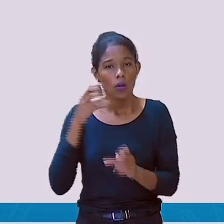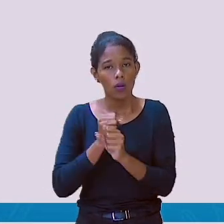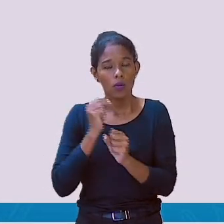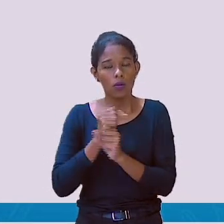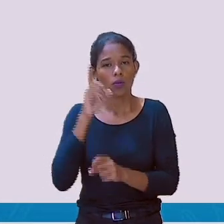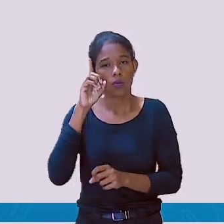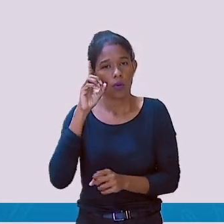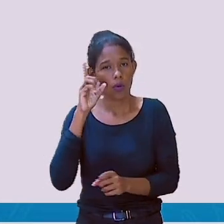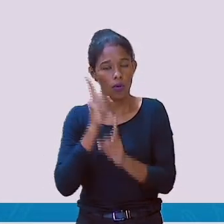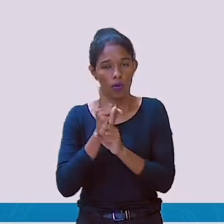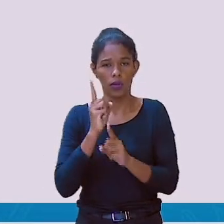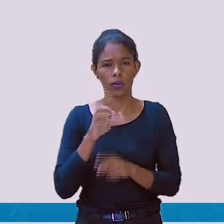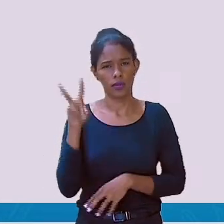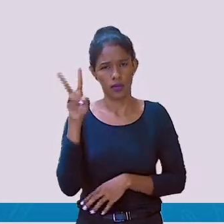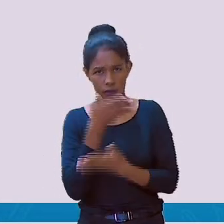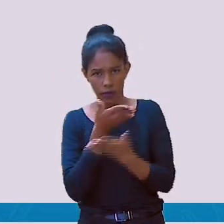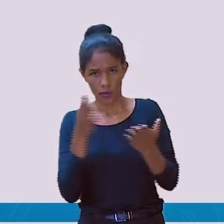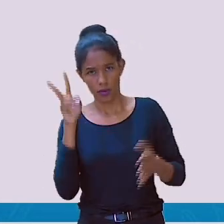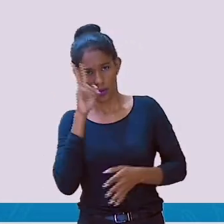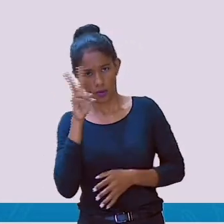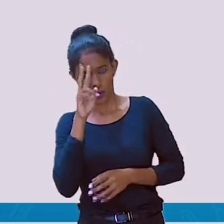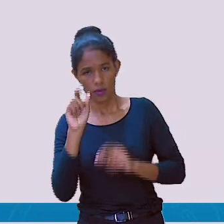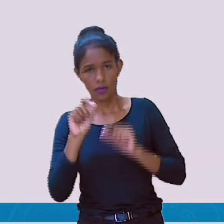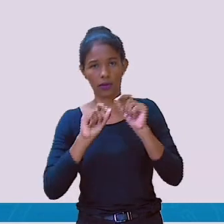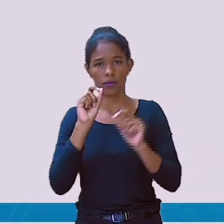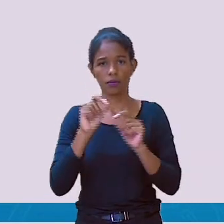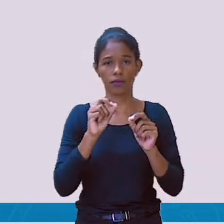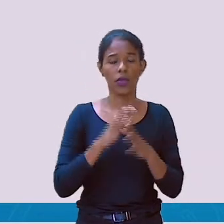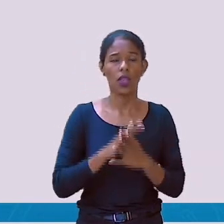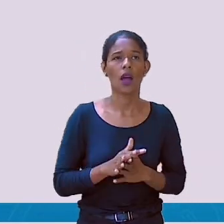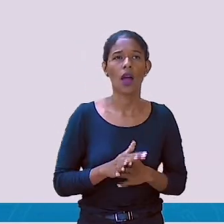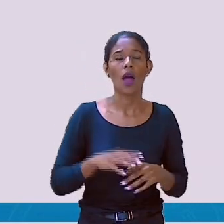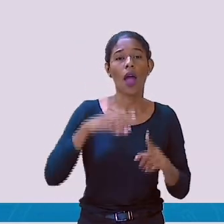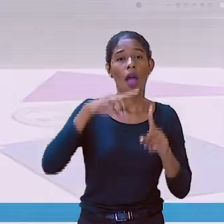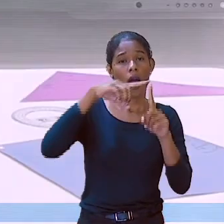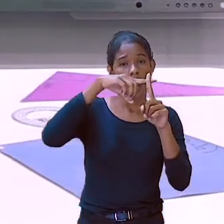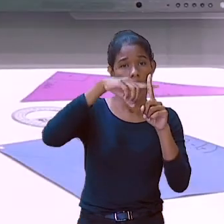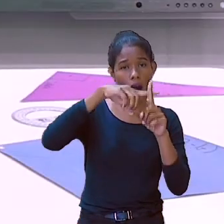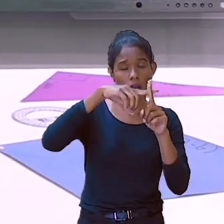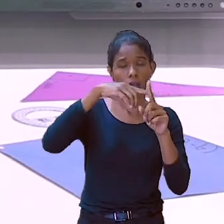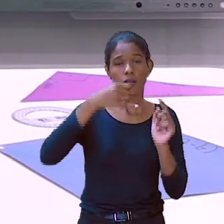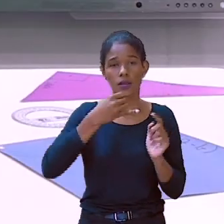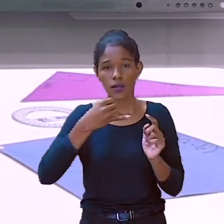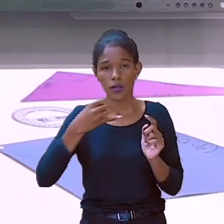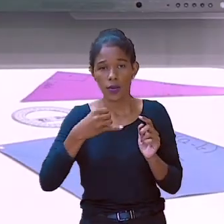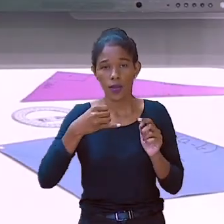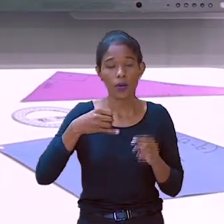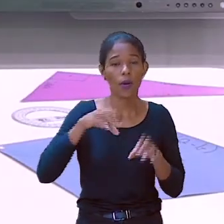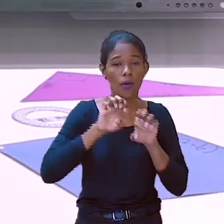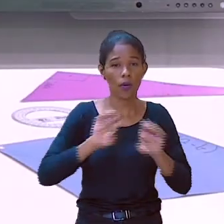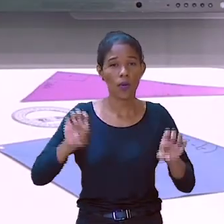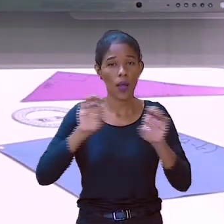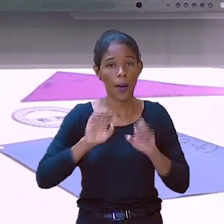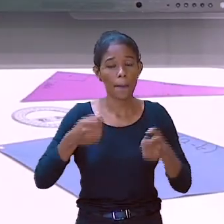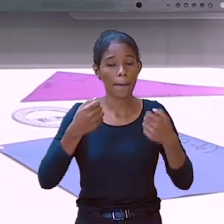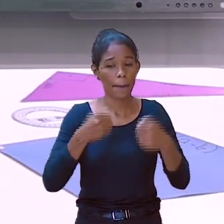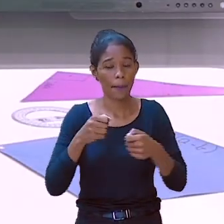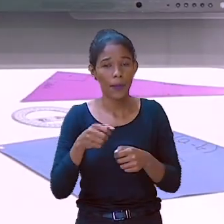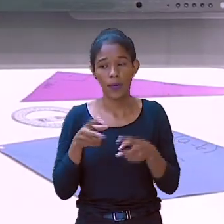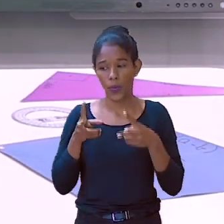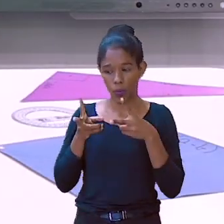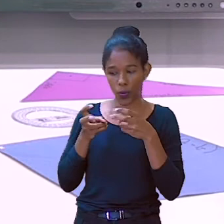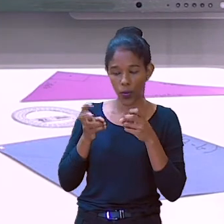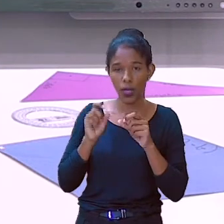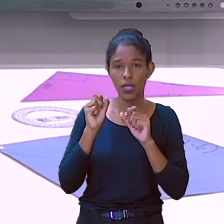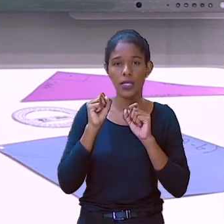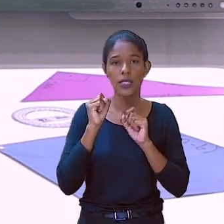na subtração de monômios para resolver, nós olhamos se os termos são semelhantes.